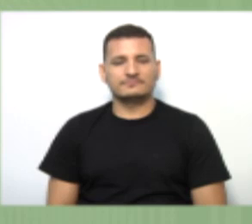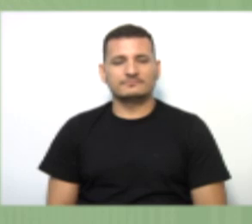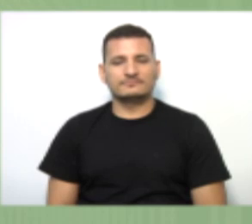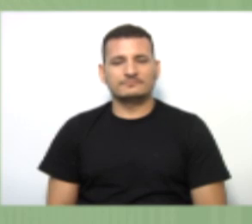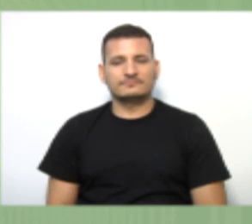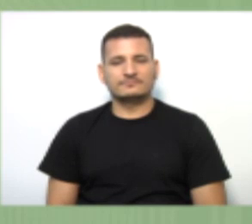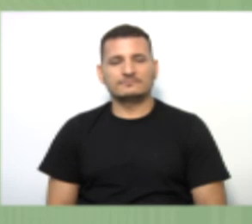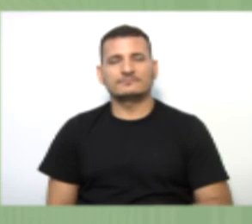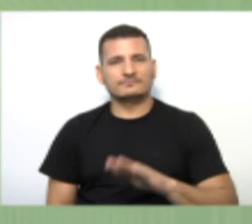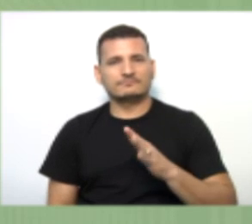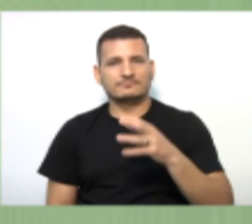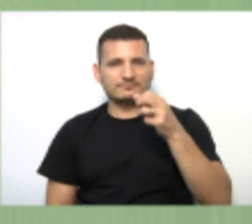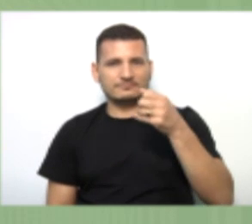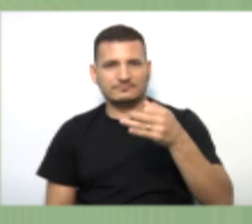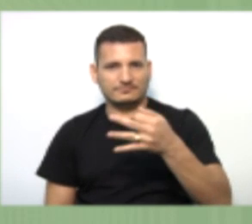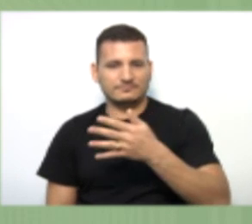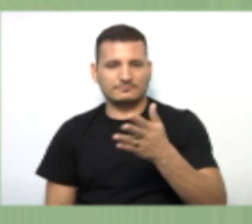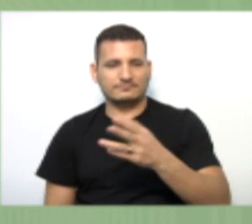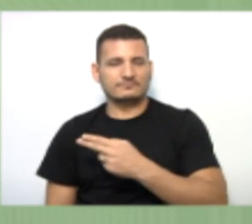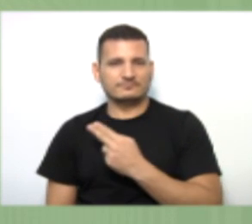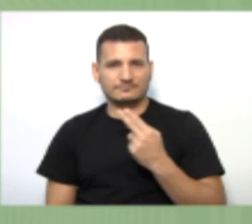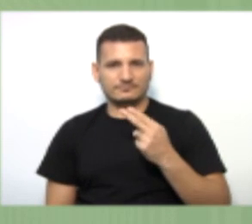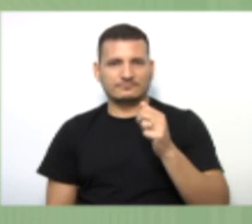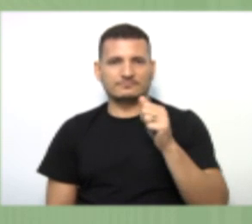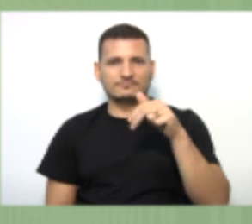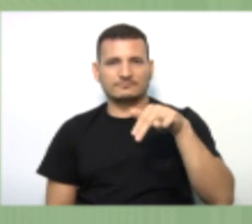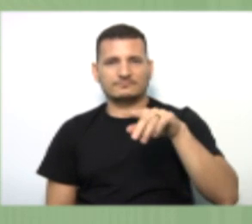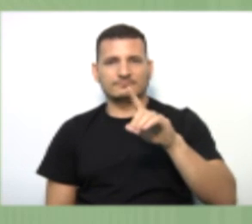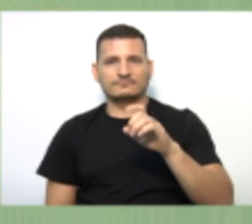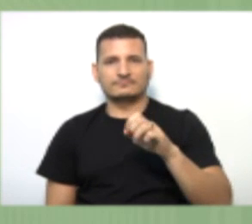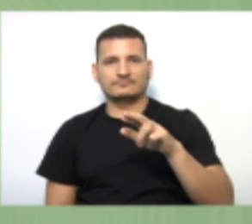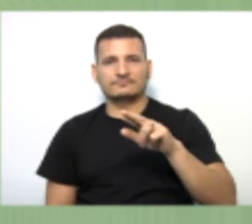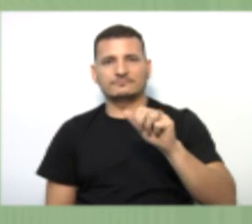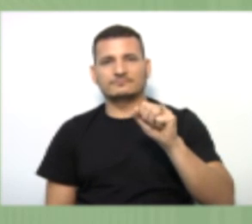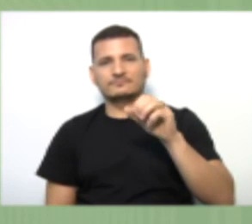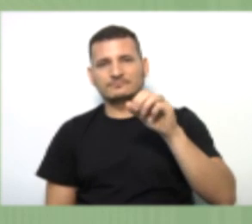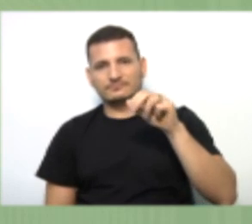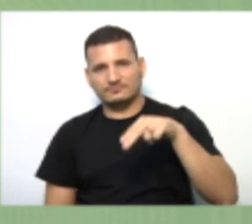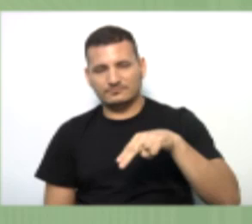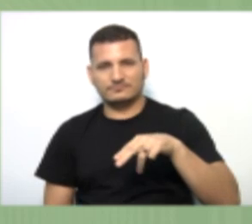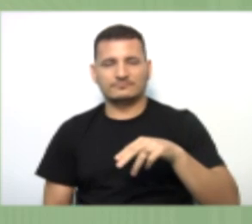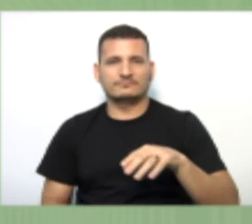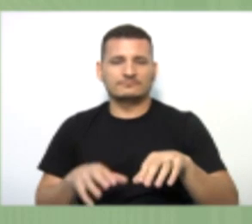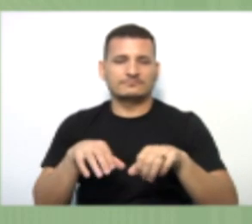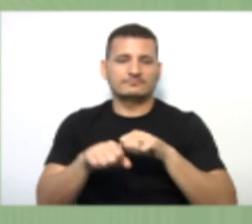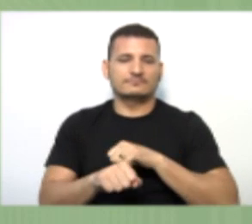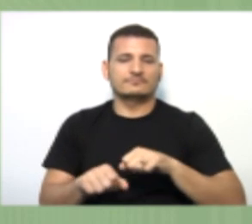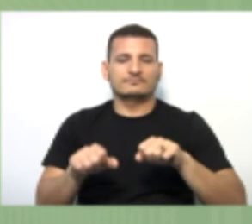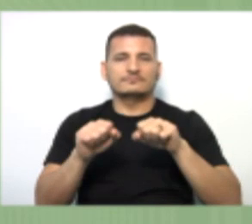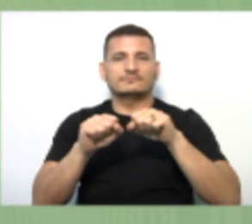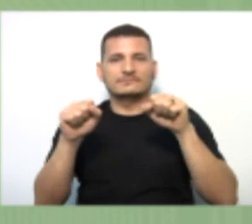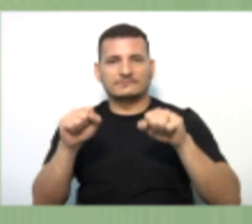já falei, né, eu sou o professor Anderson Seixas, tenho formação em sistemas para a internet,